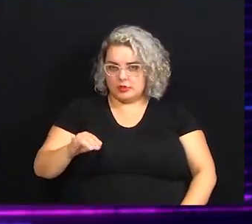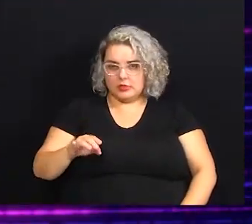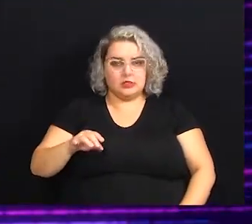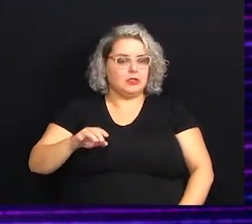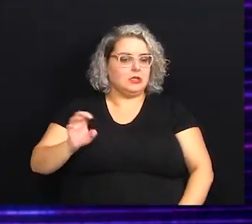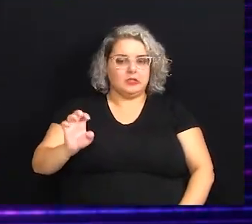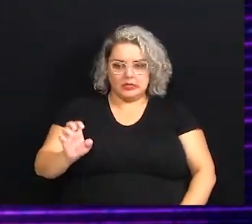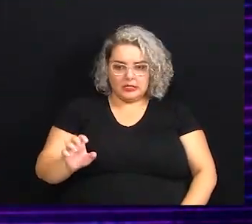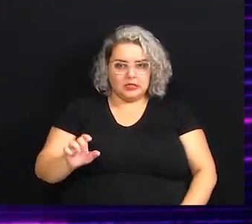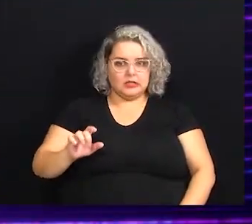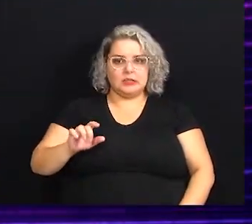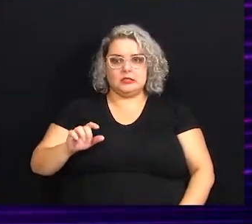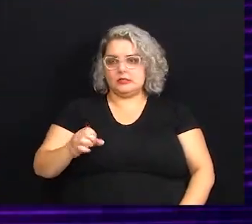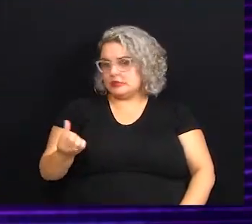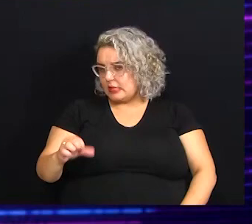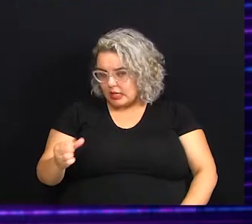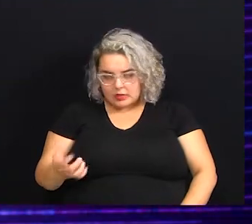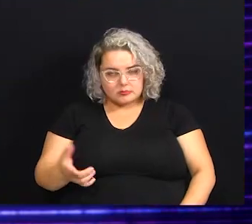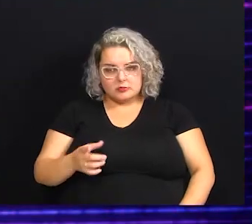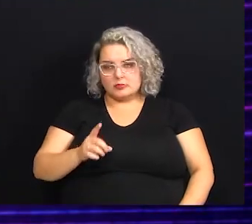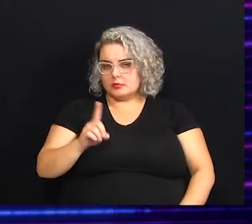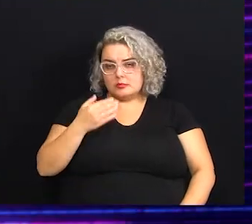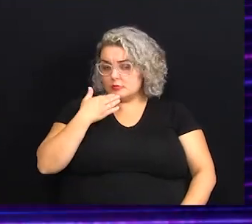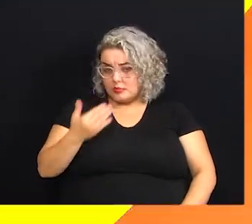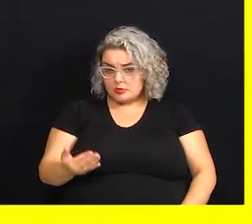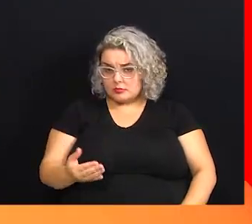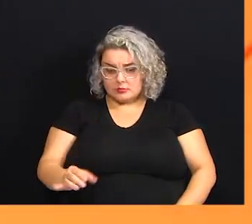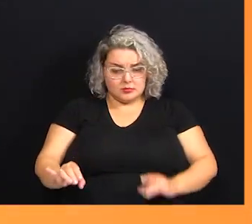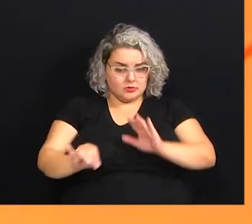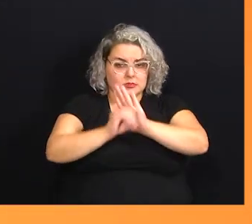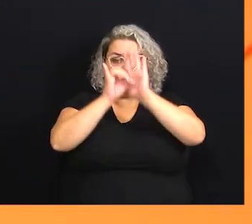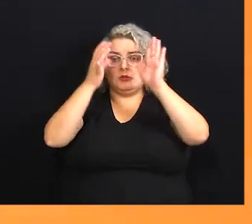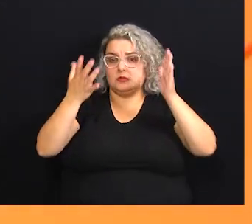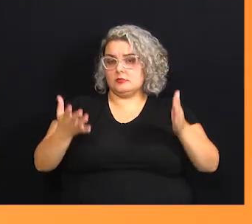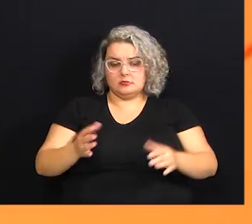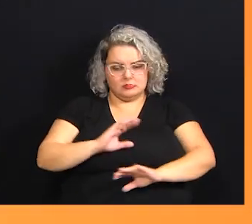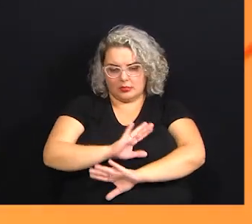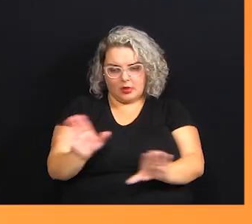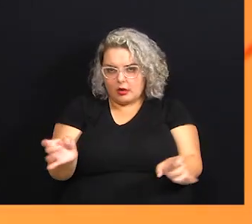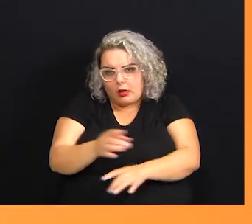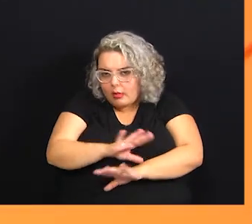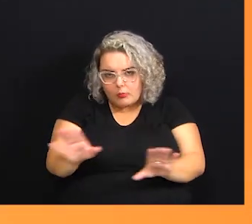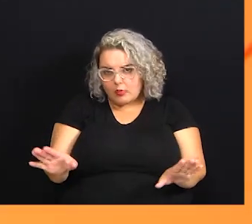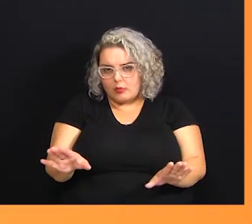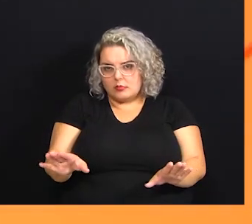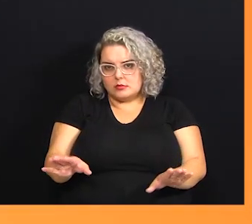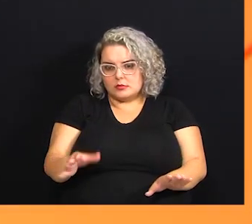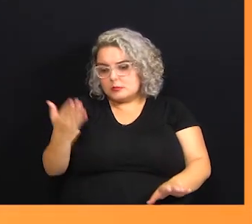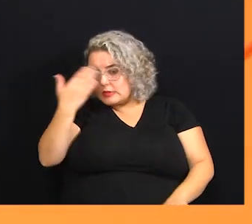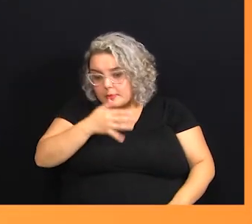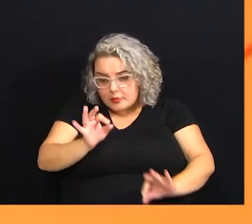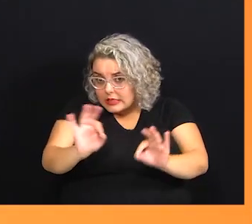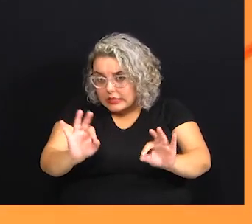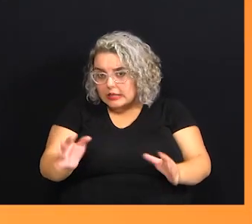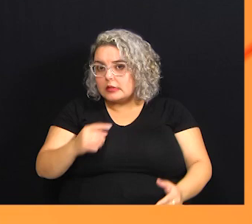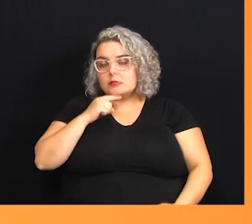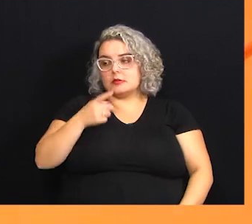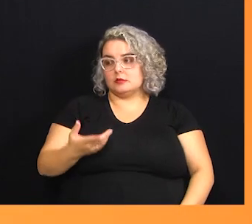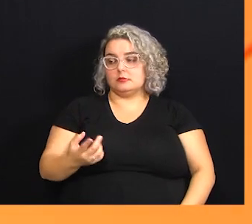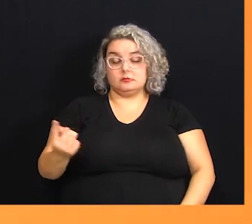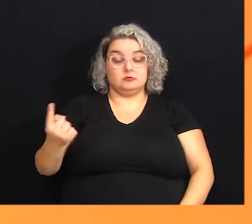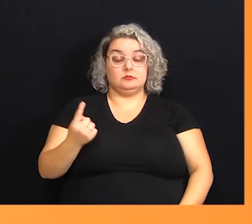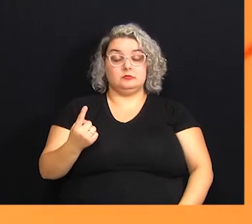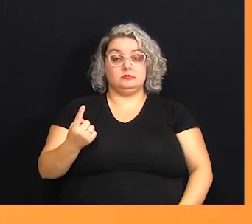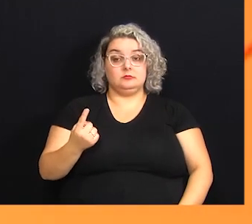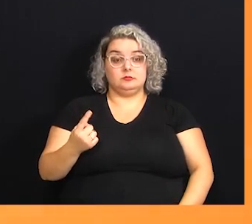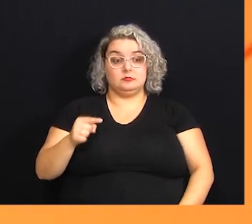gays, lésbicas, isso não é aplicado. Você se identifica e pronto, sabe? Você não tem que se provar para ninguém. Então, quando a pessoa me